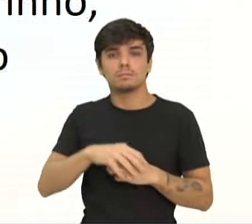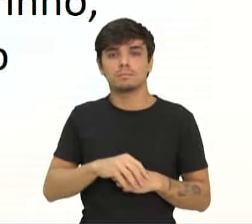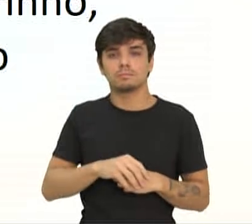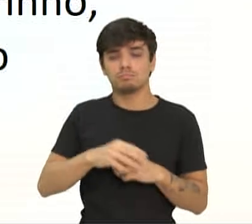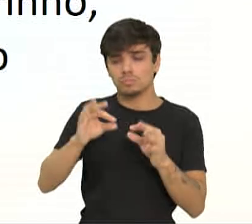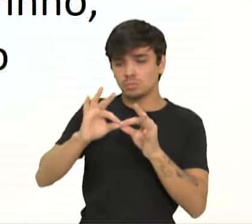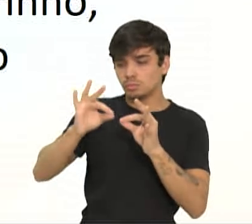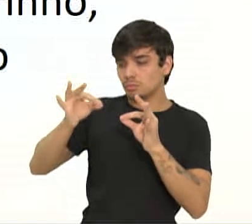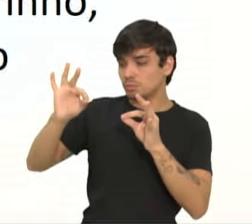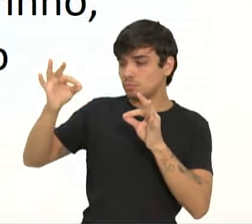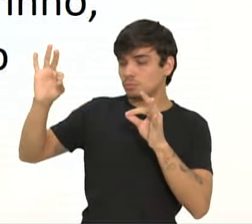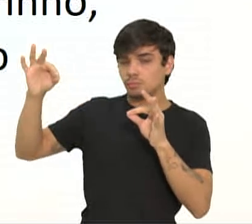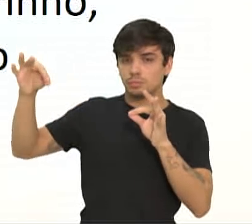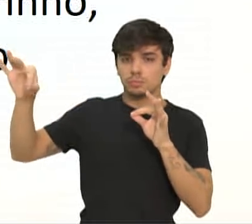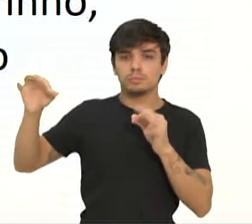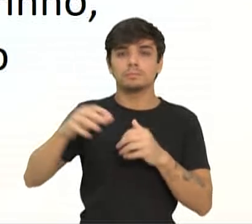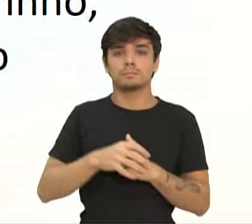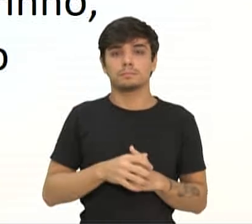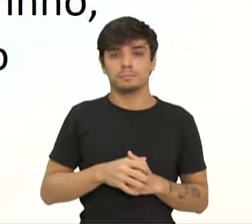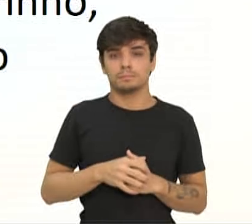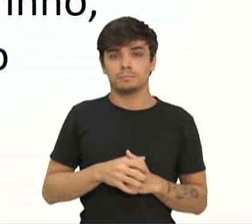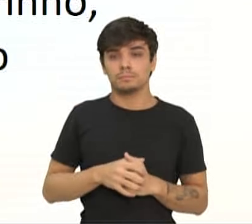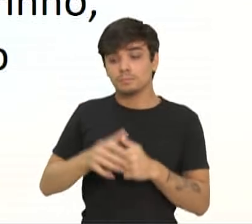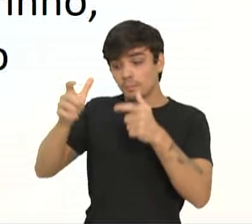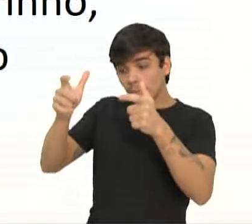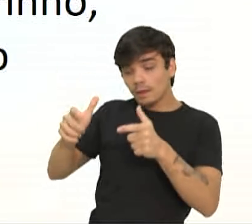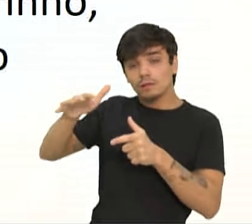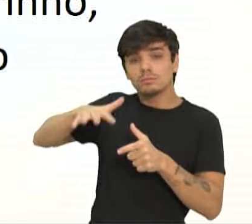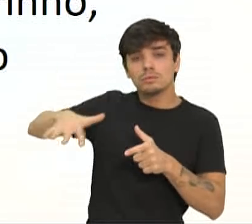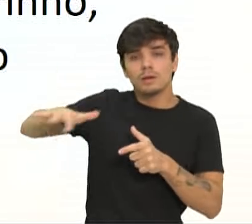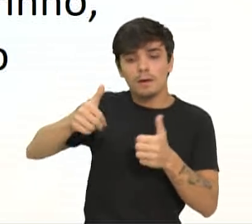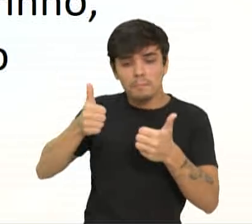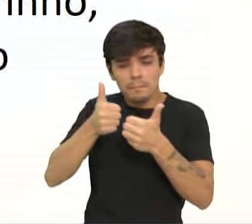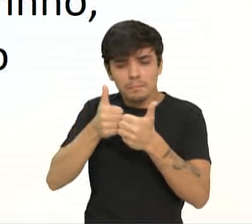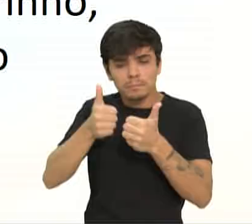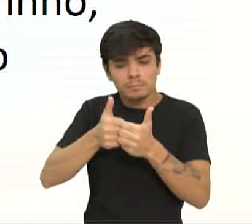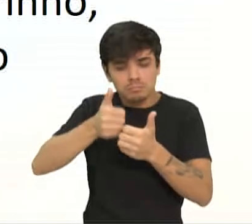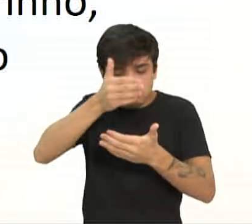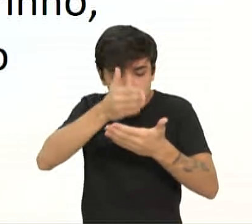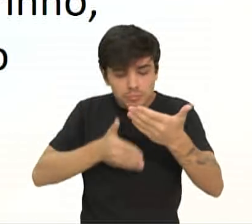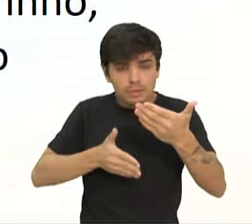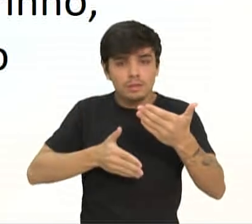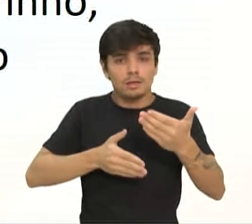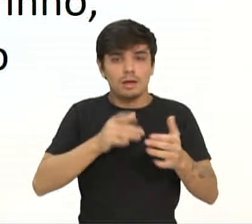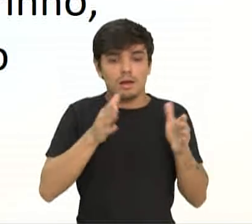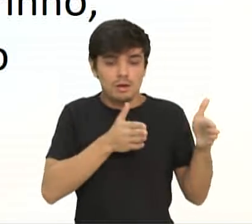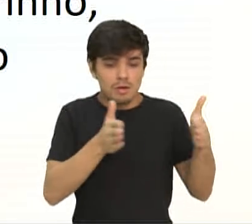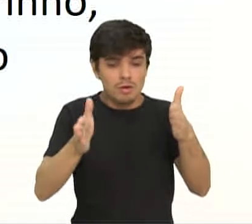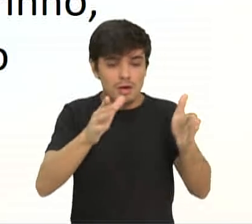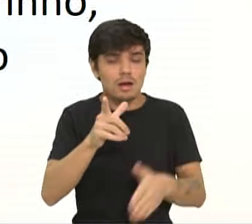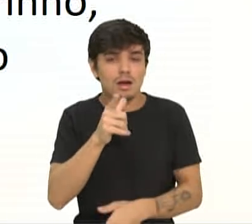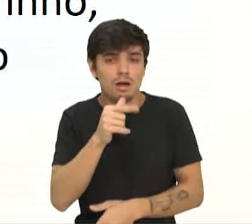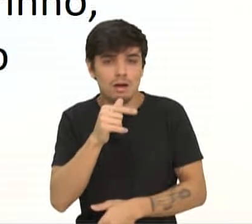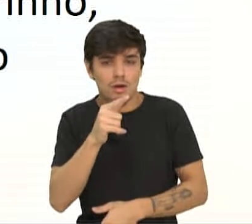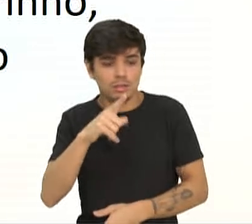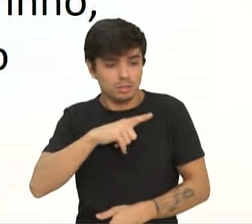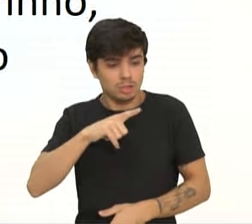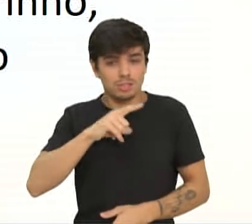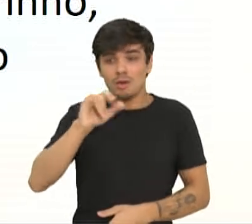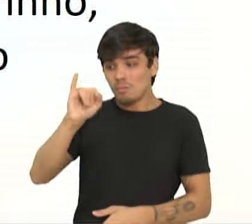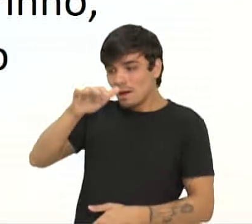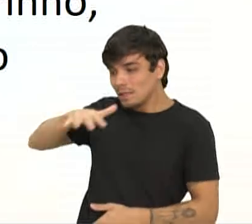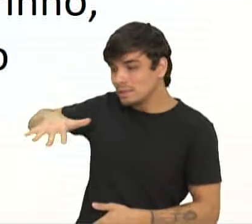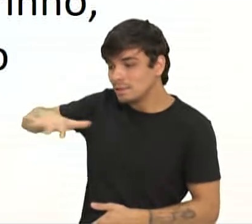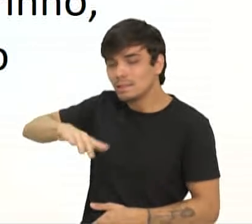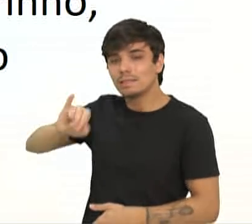de distância, e nesse lugar, bem no meio do rio, via-se uma ilha que na fazenda chamavam